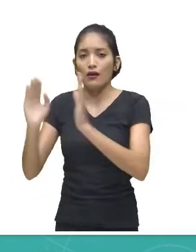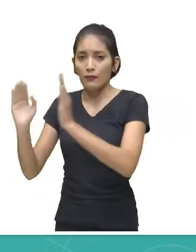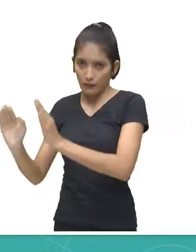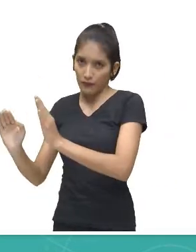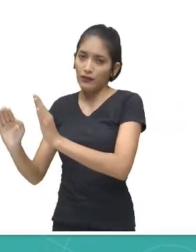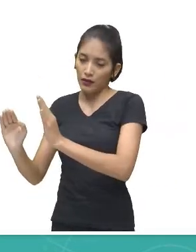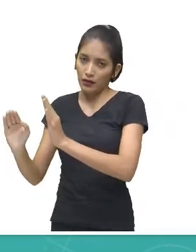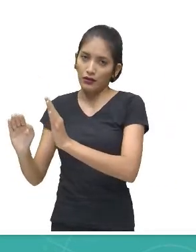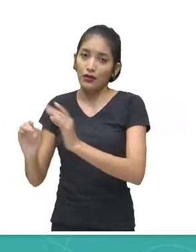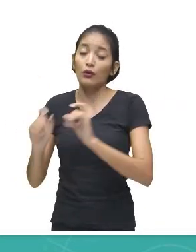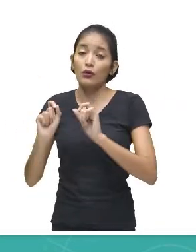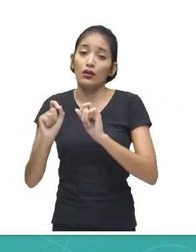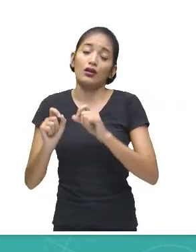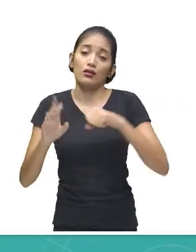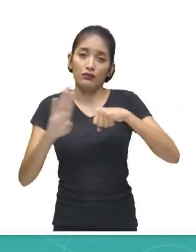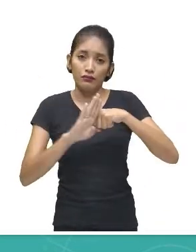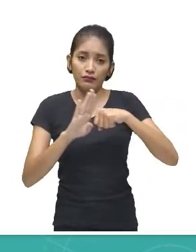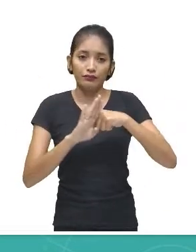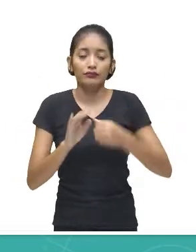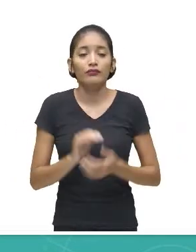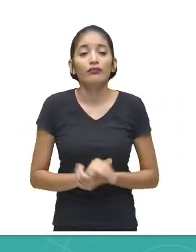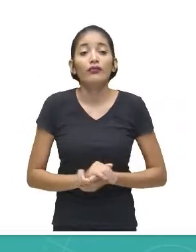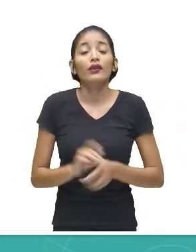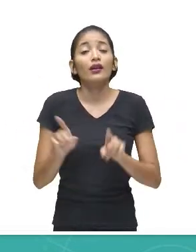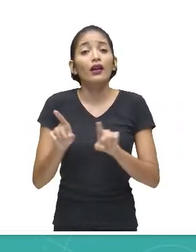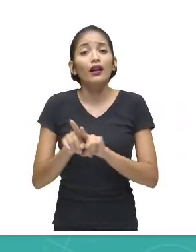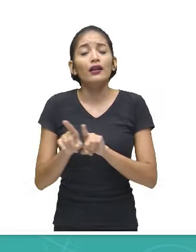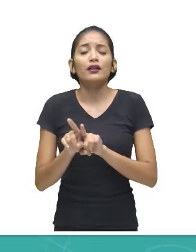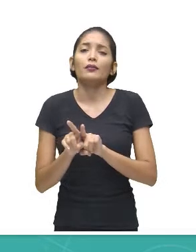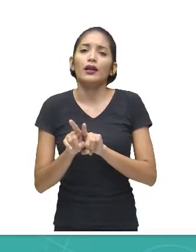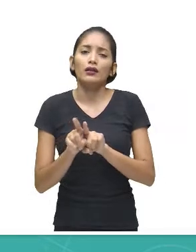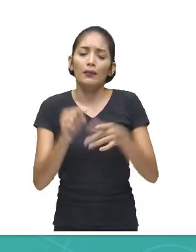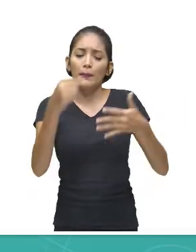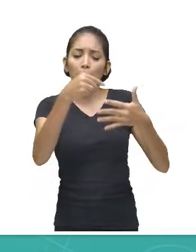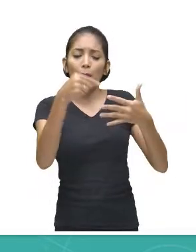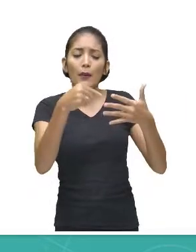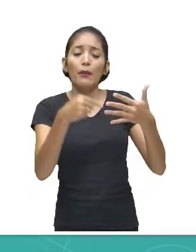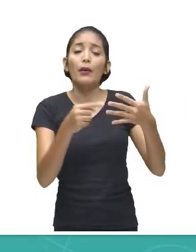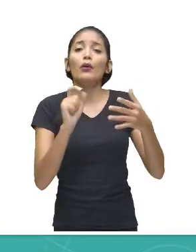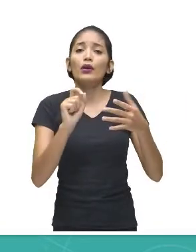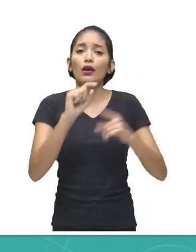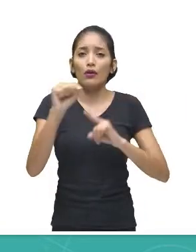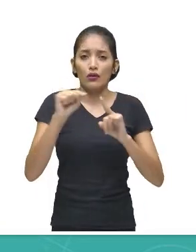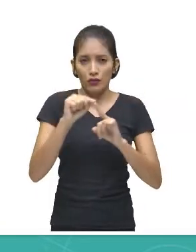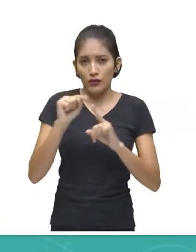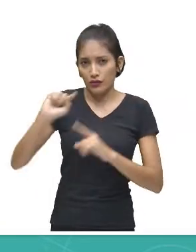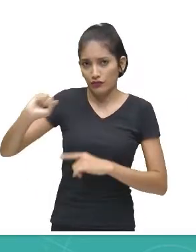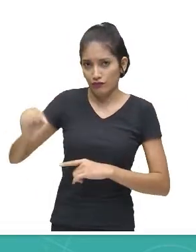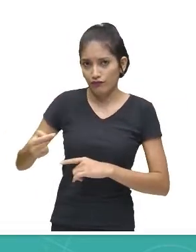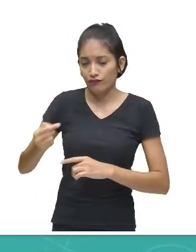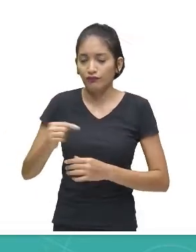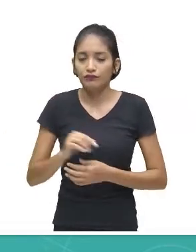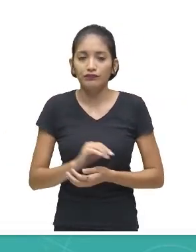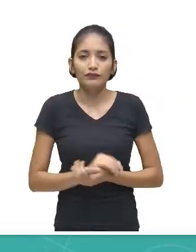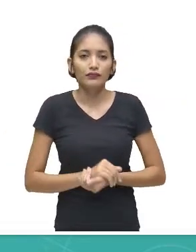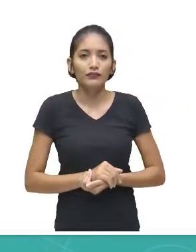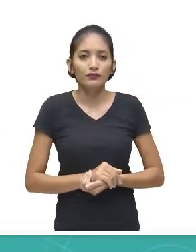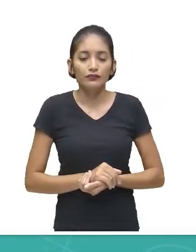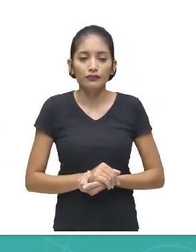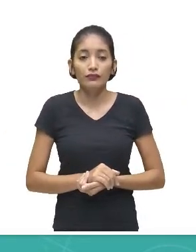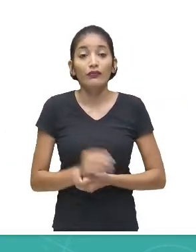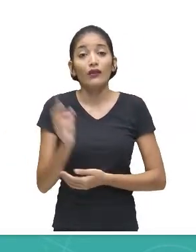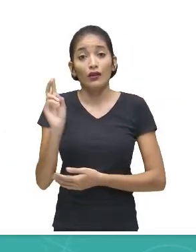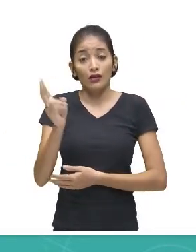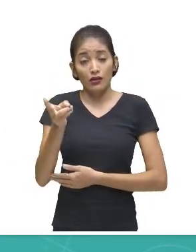são substantivos, né? E ao mesmo tempo ele está enumerando, que é uma das funções da vírgula. E aí ele